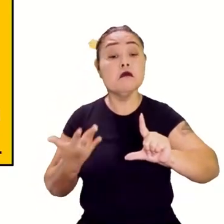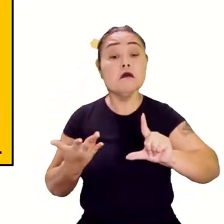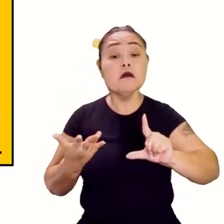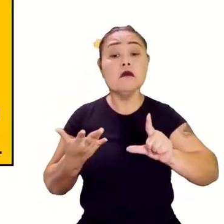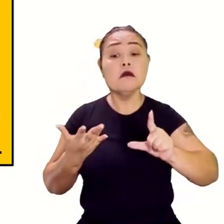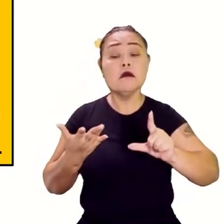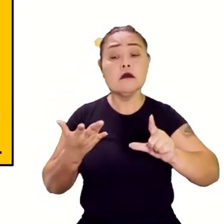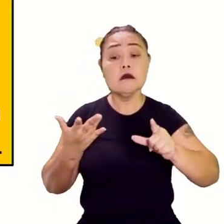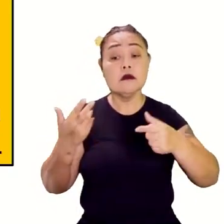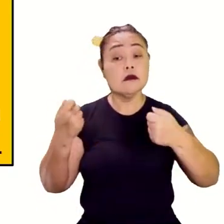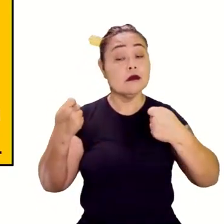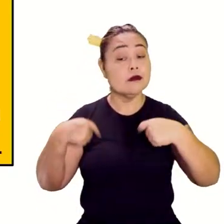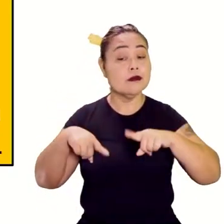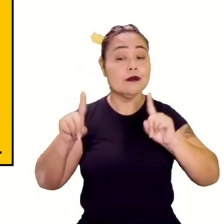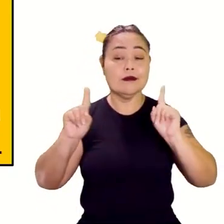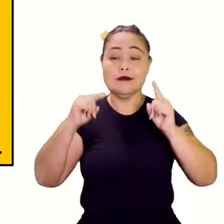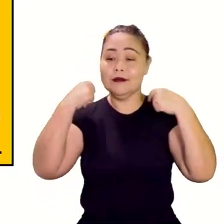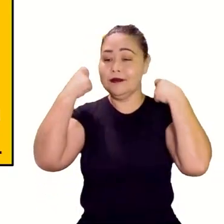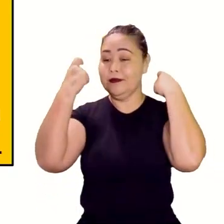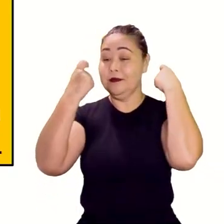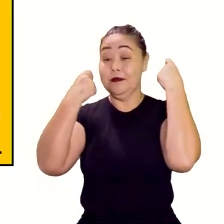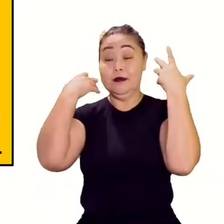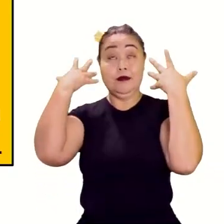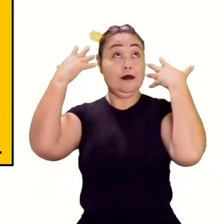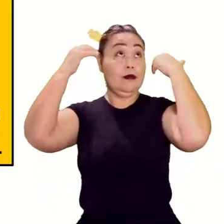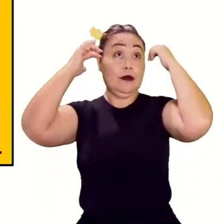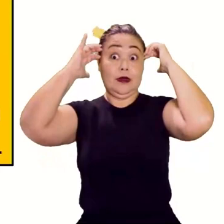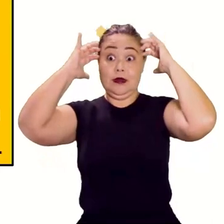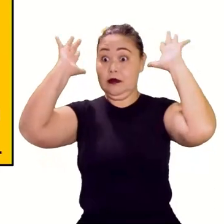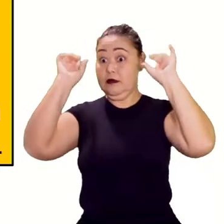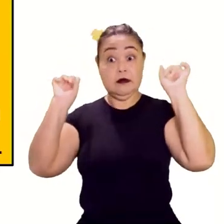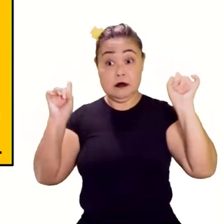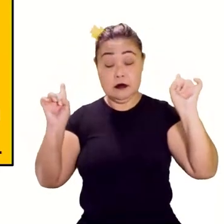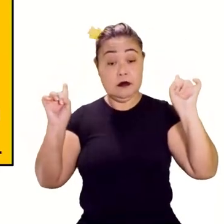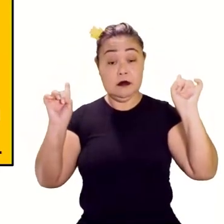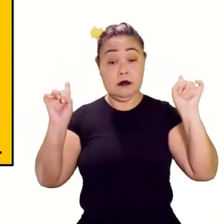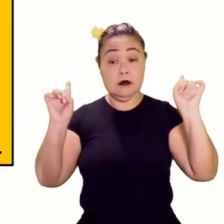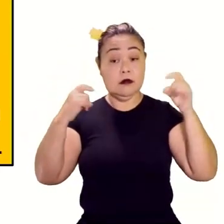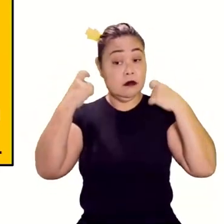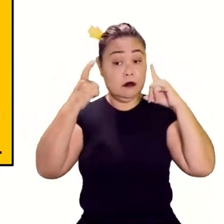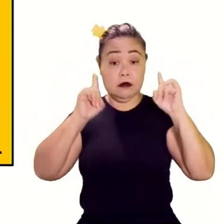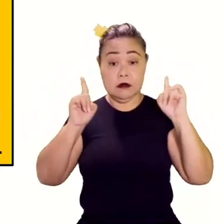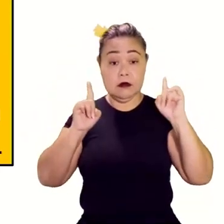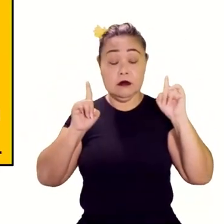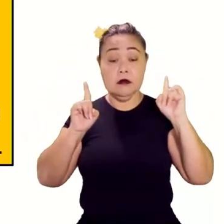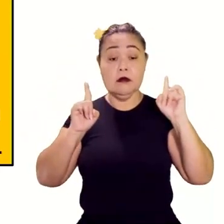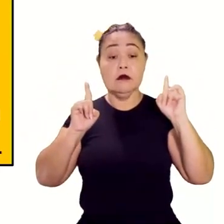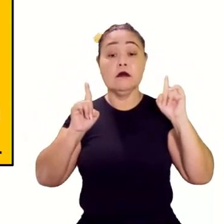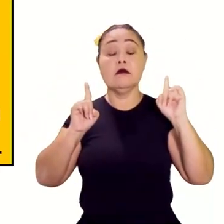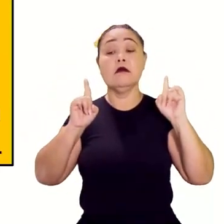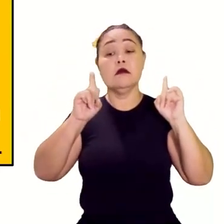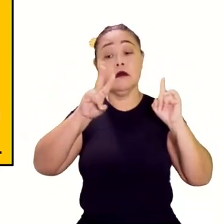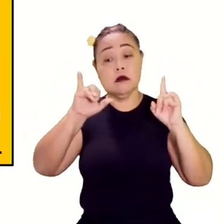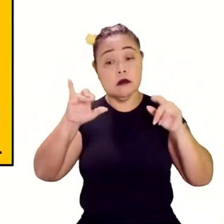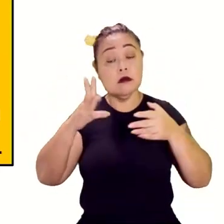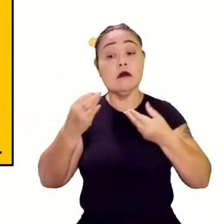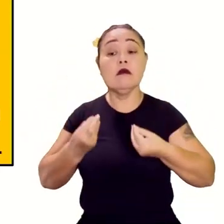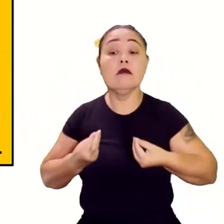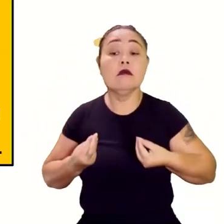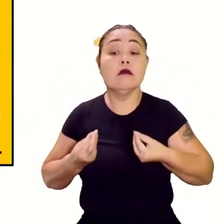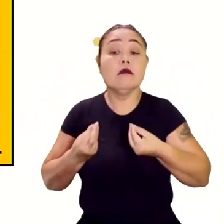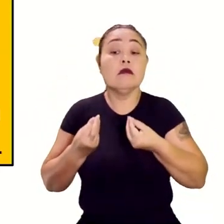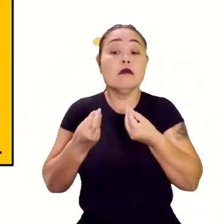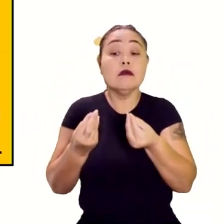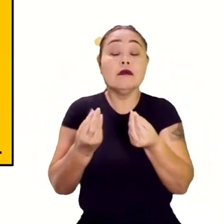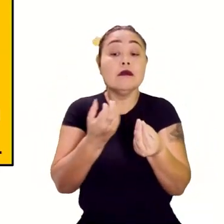1,035? E vocês não precisam se descabelar, não precisa se preocupar. Ele vai te